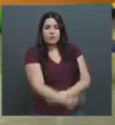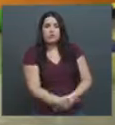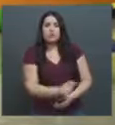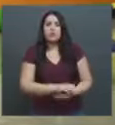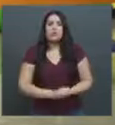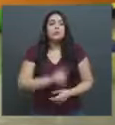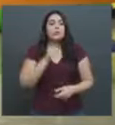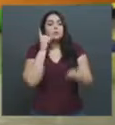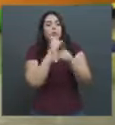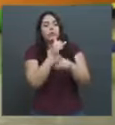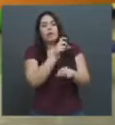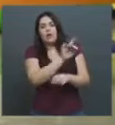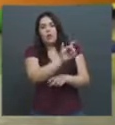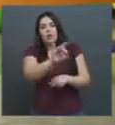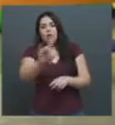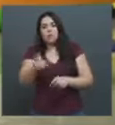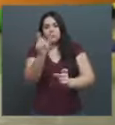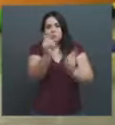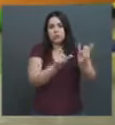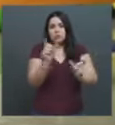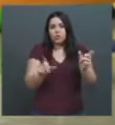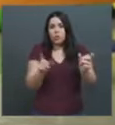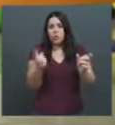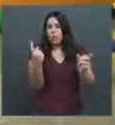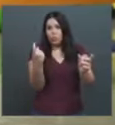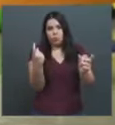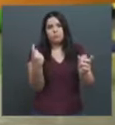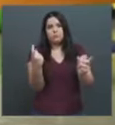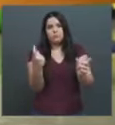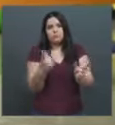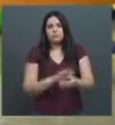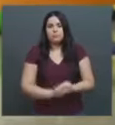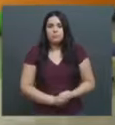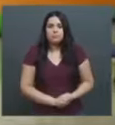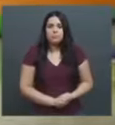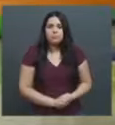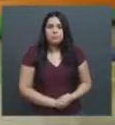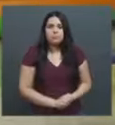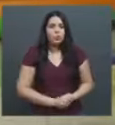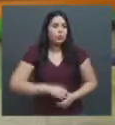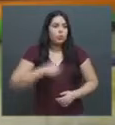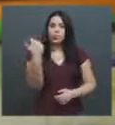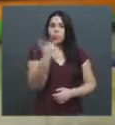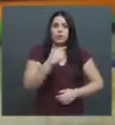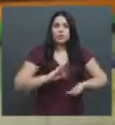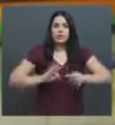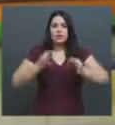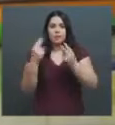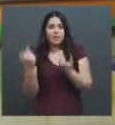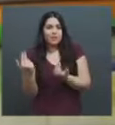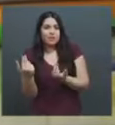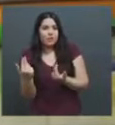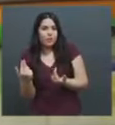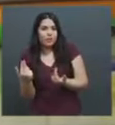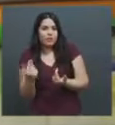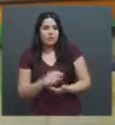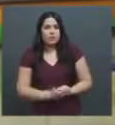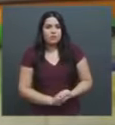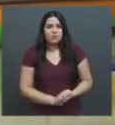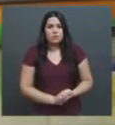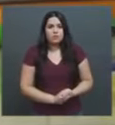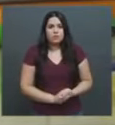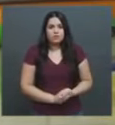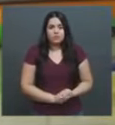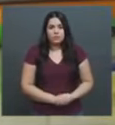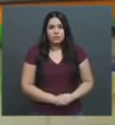cada paciente, ele é individual. Não, nenhum tratamento é igual. Por mais que todo um ou